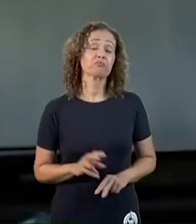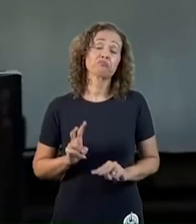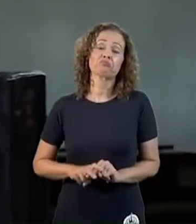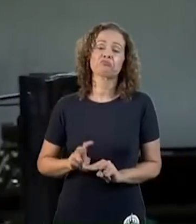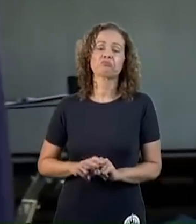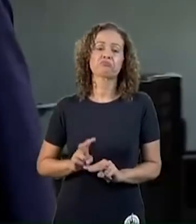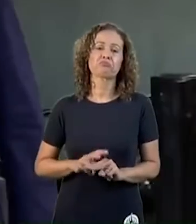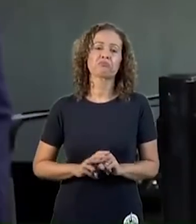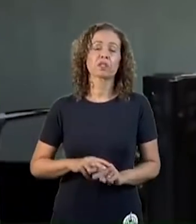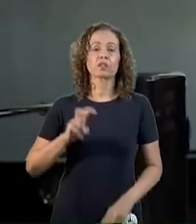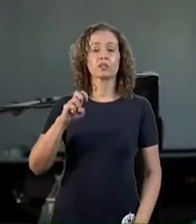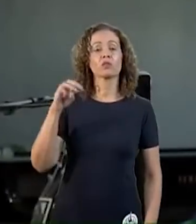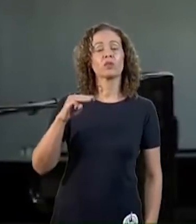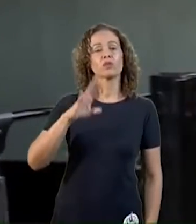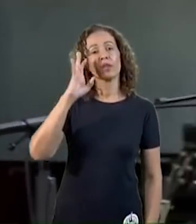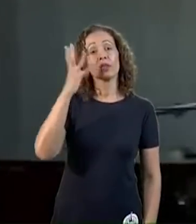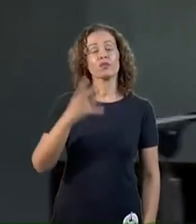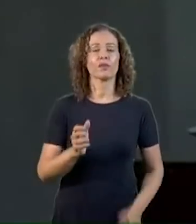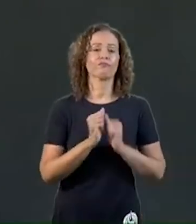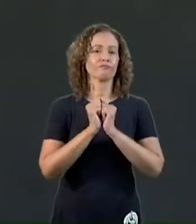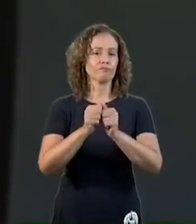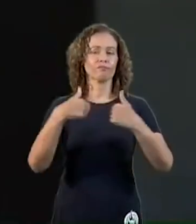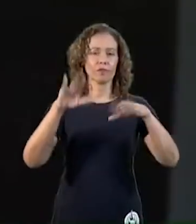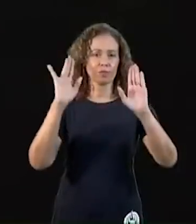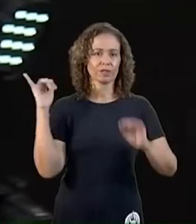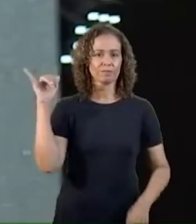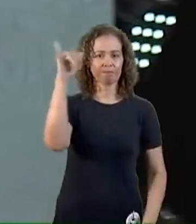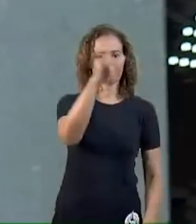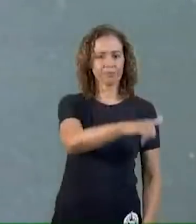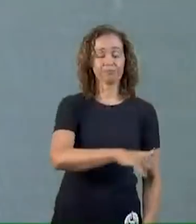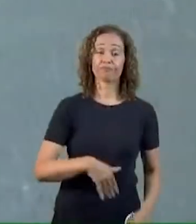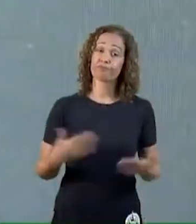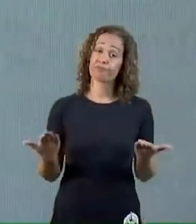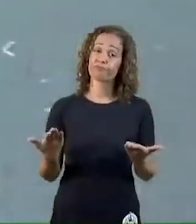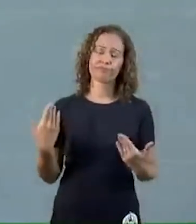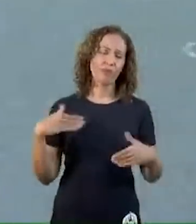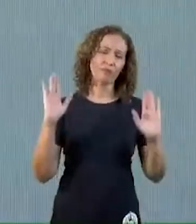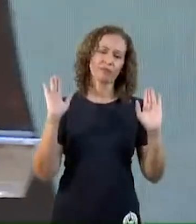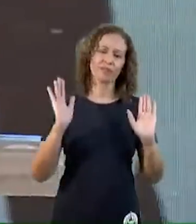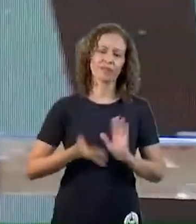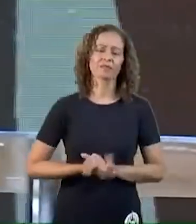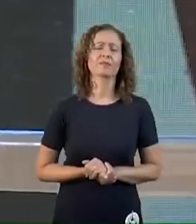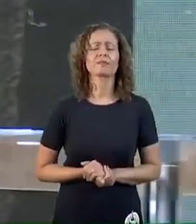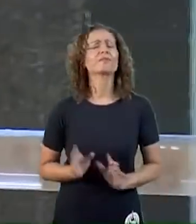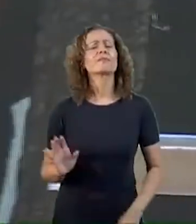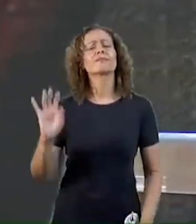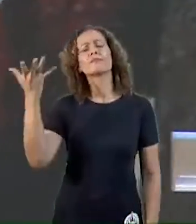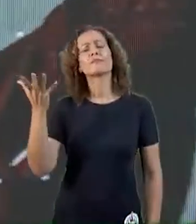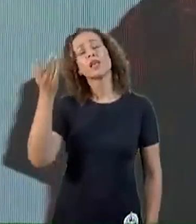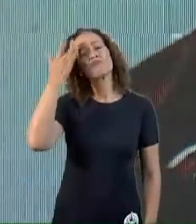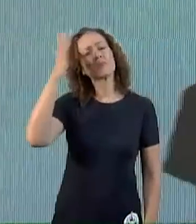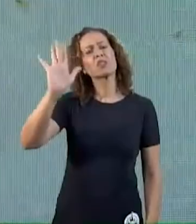Deu 5 minutos, falou assim, resolveu. Vamos. Aí, vamos. Então vamos. O que, que vai acontecer? Não sei o